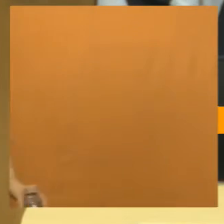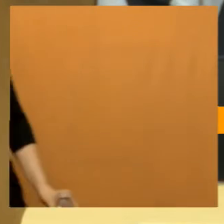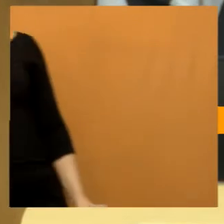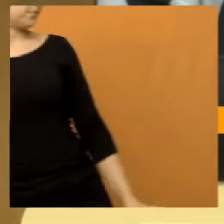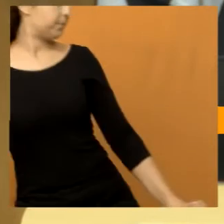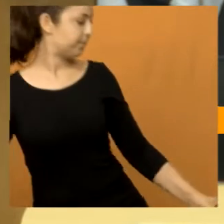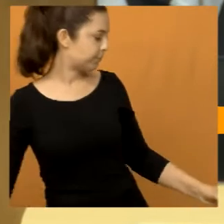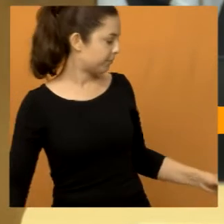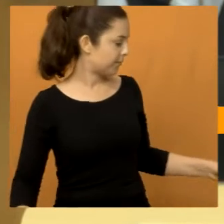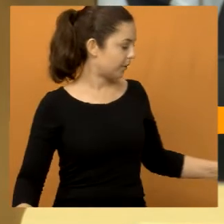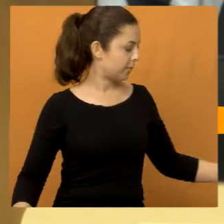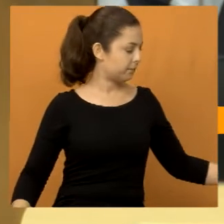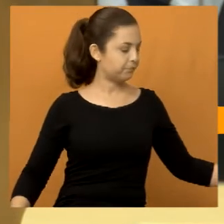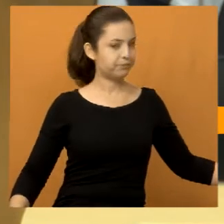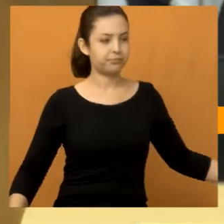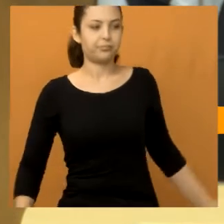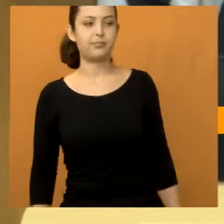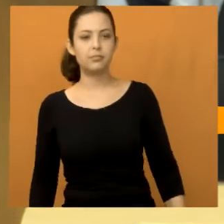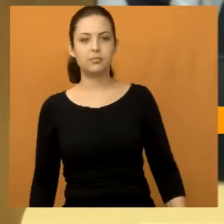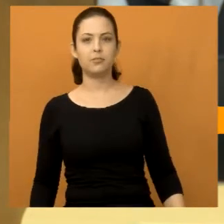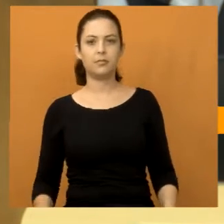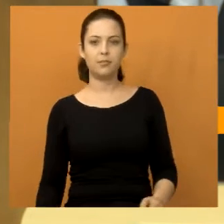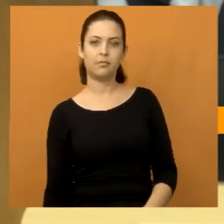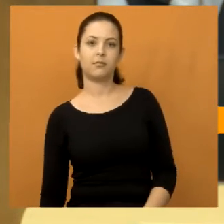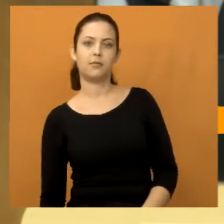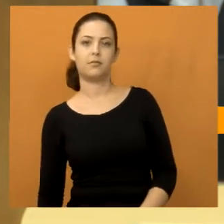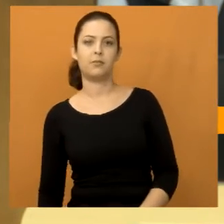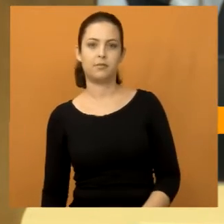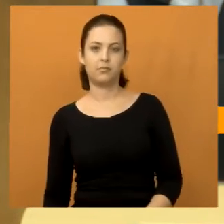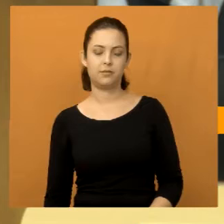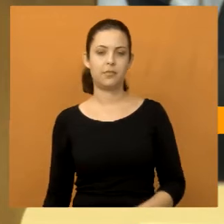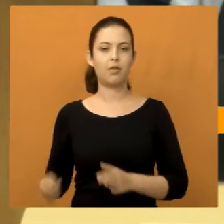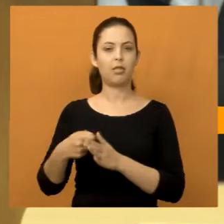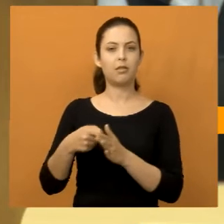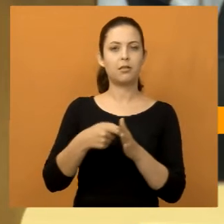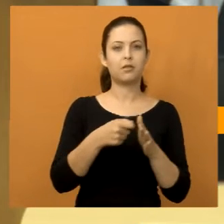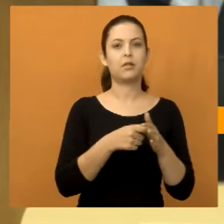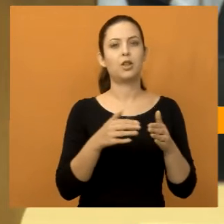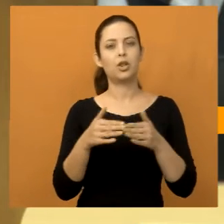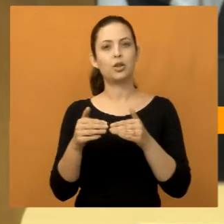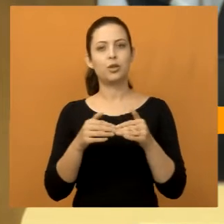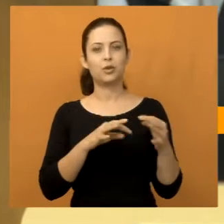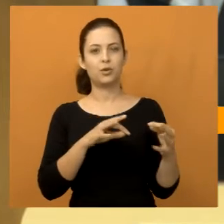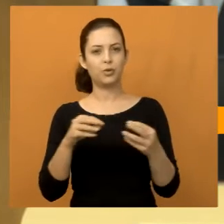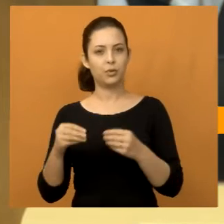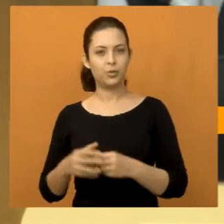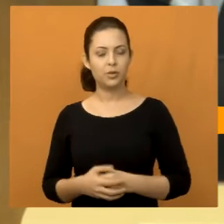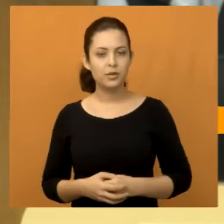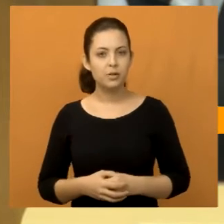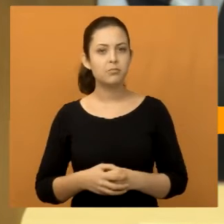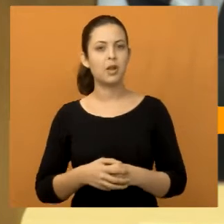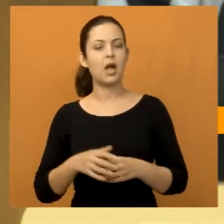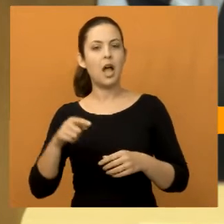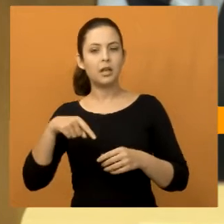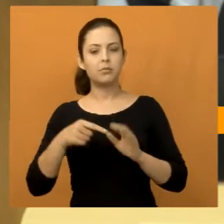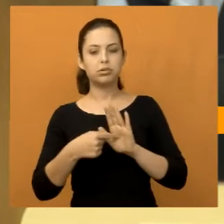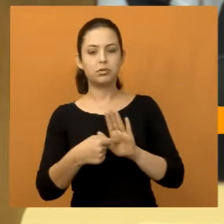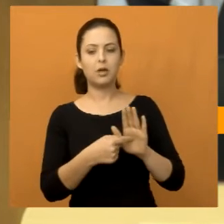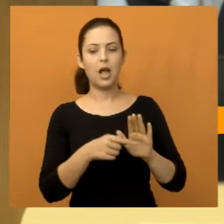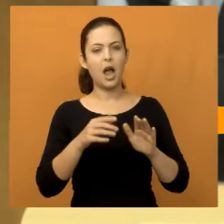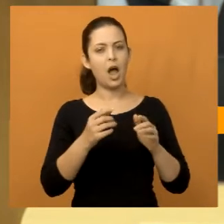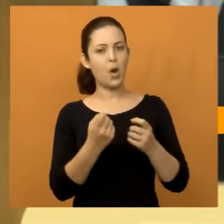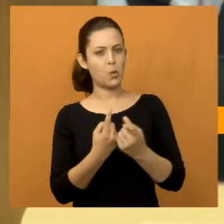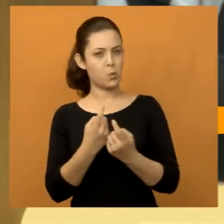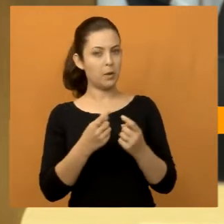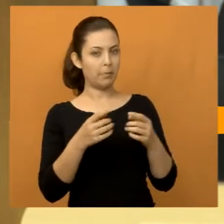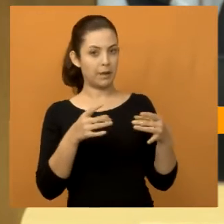Todos os pedidos encaminhados pela defesa dos envolvidos foram devidamente atendidos. E aqui, muitos tentaram, quero